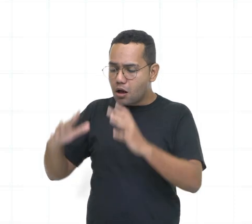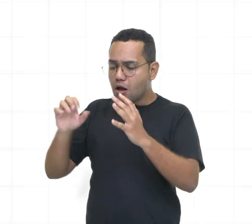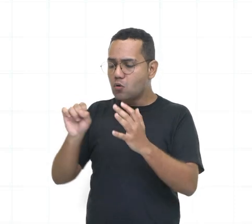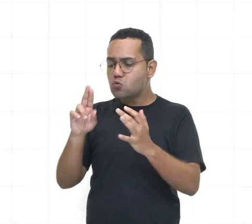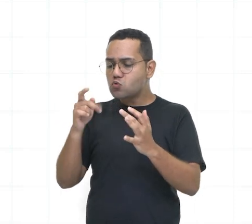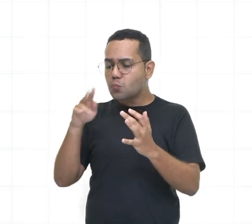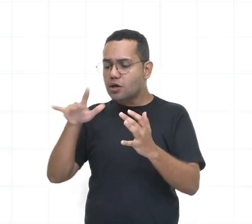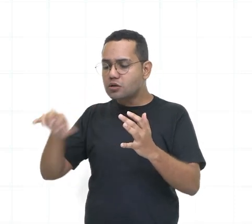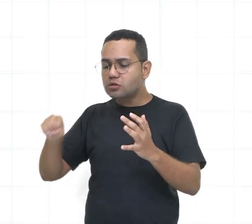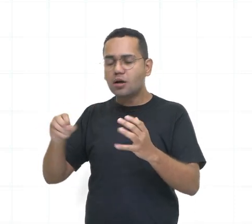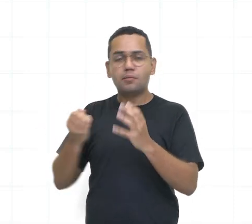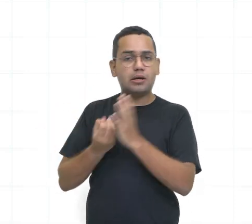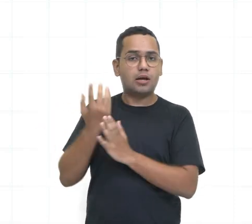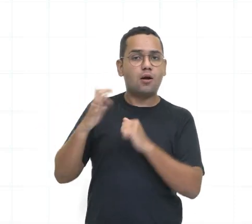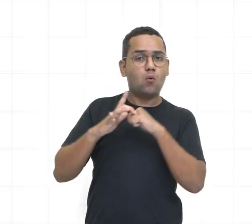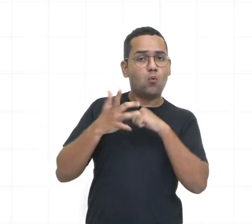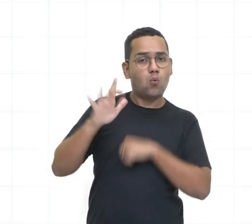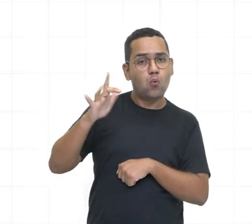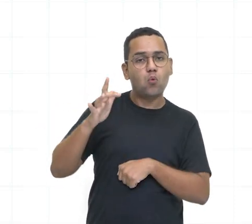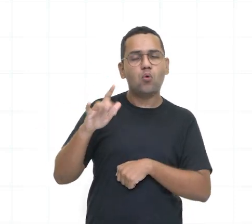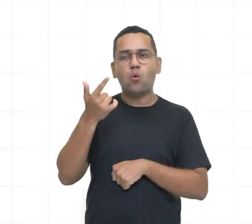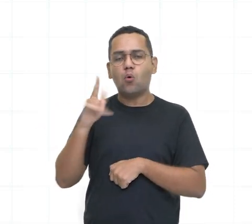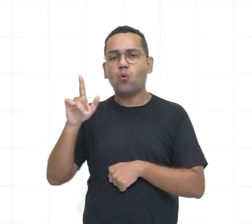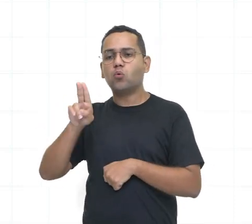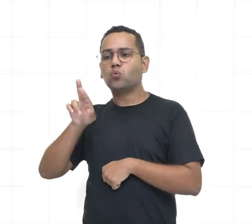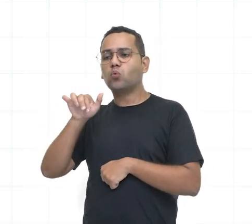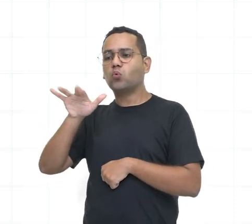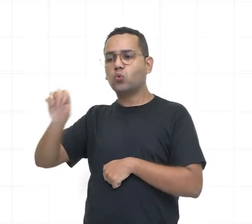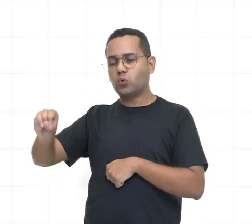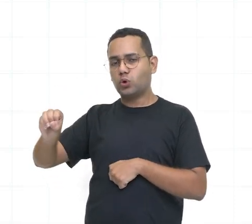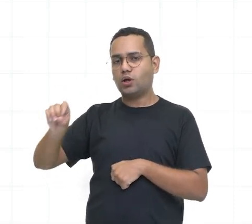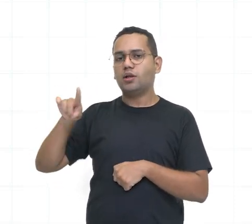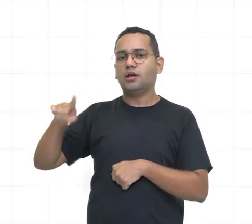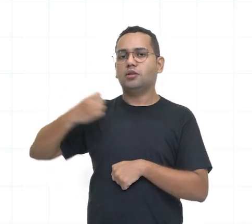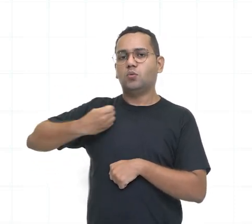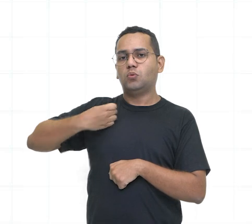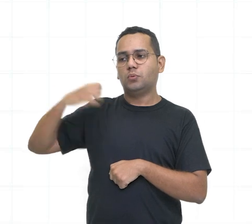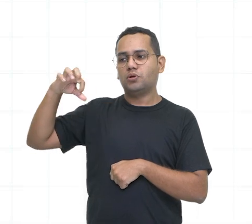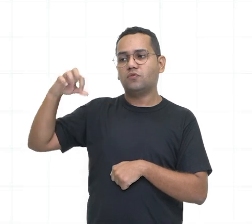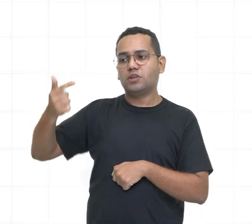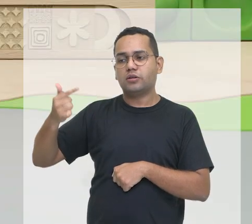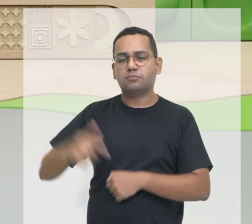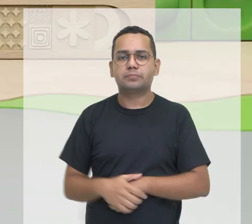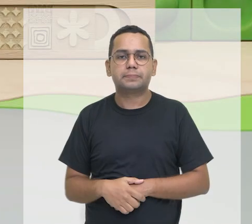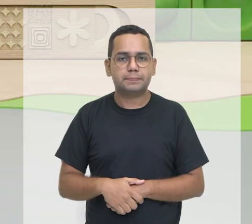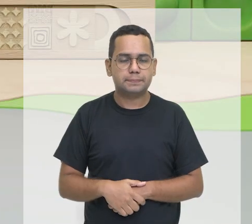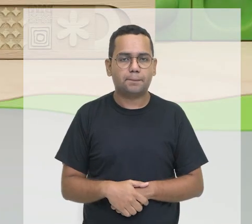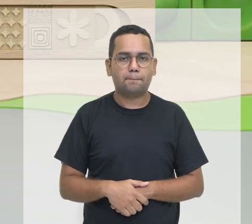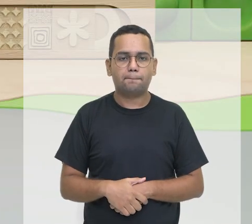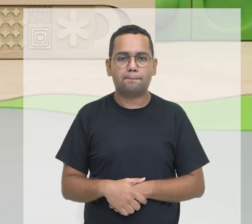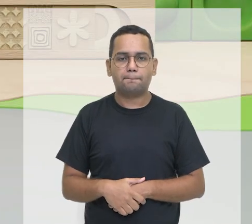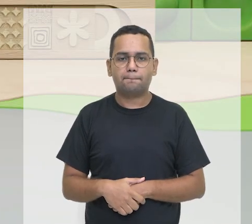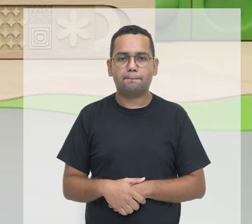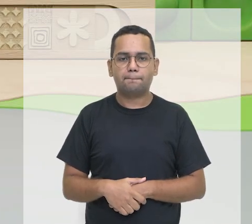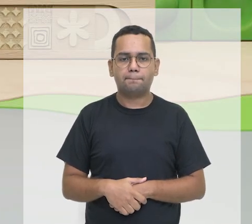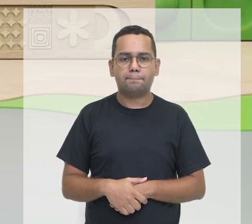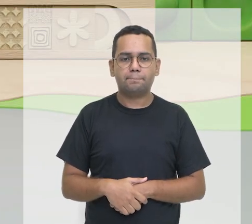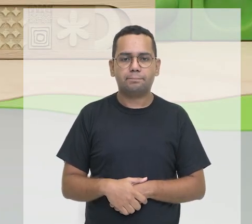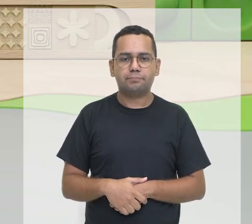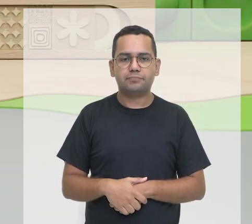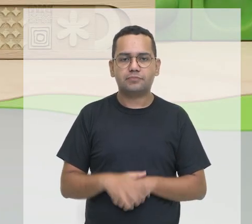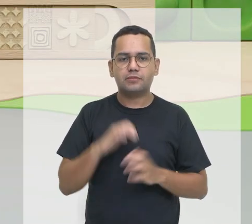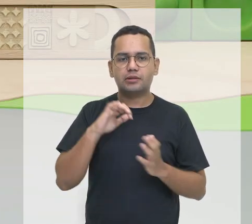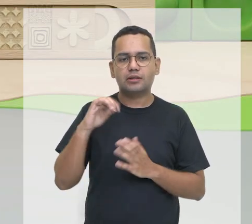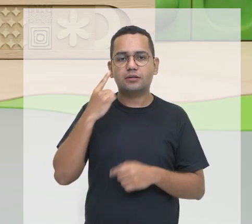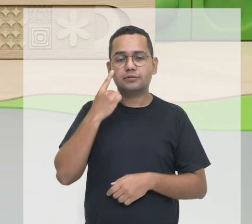79, ou como o urânio, que tem um número atômico de 92. Tudo bem? Então vamos em frente. E aí você vê aqui,